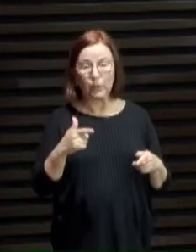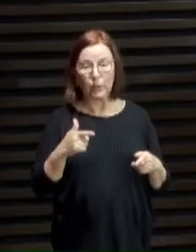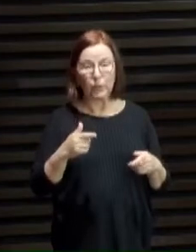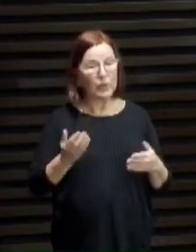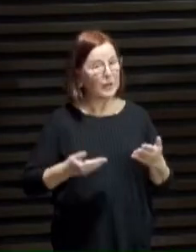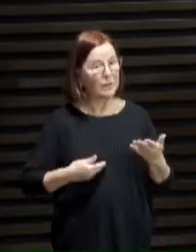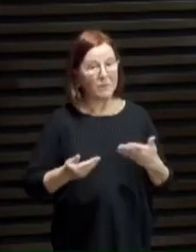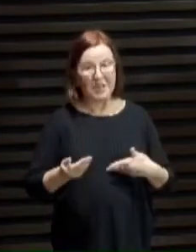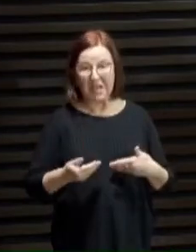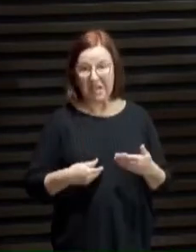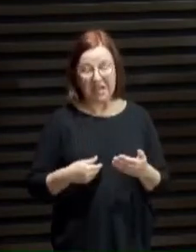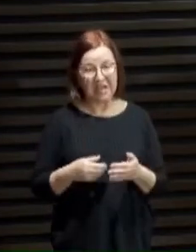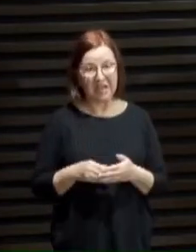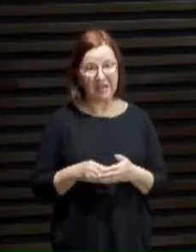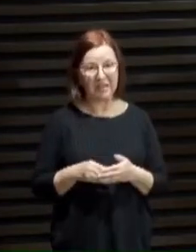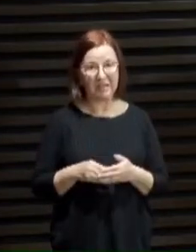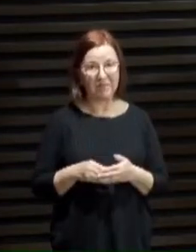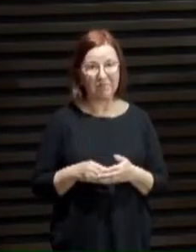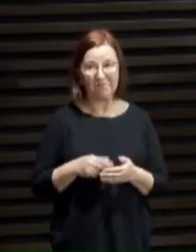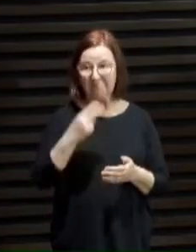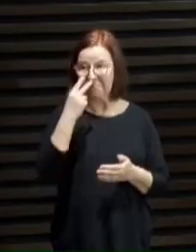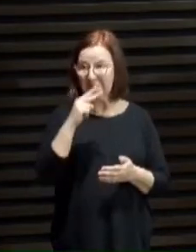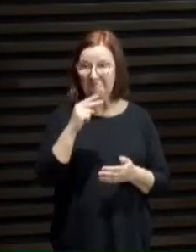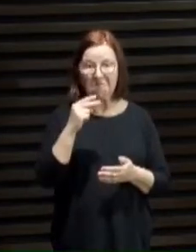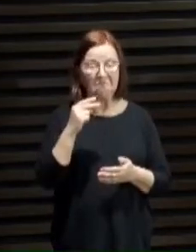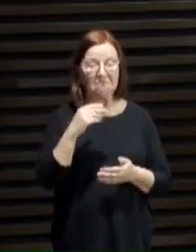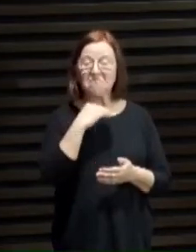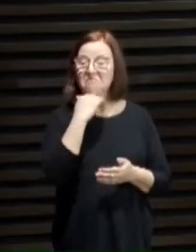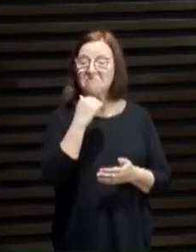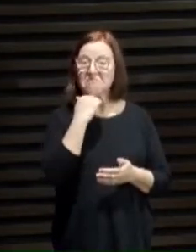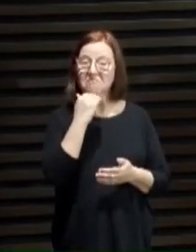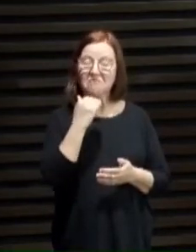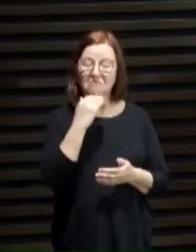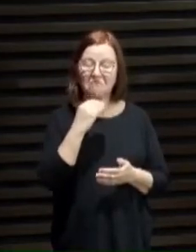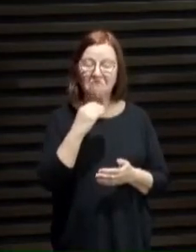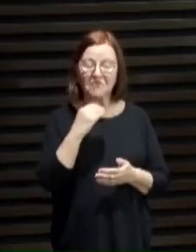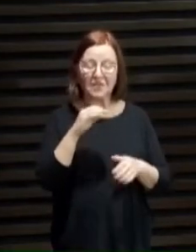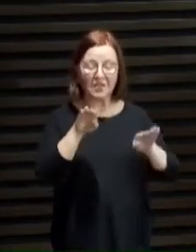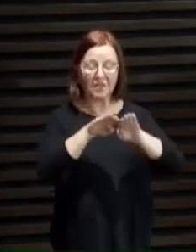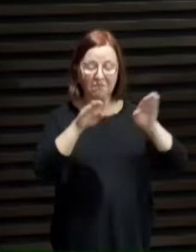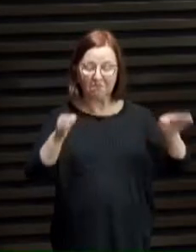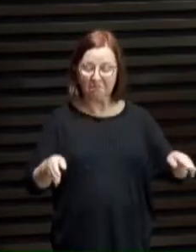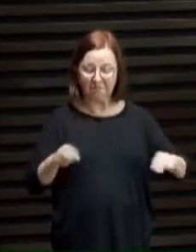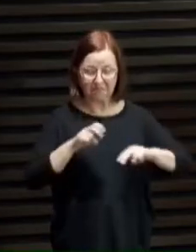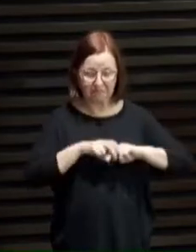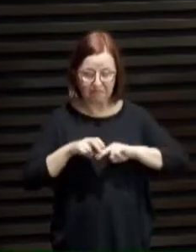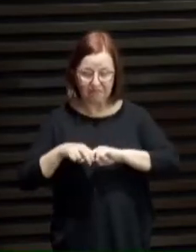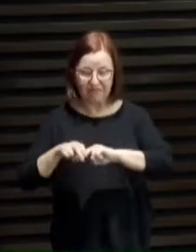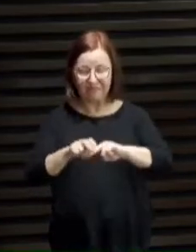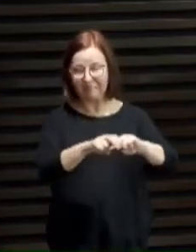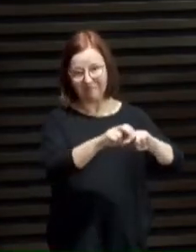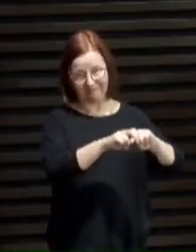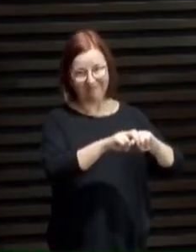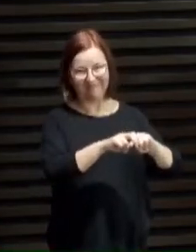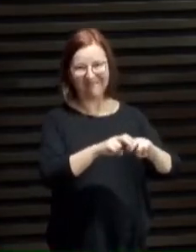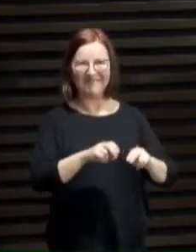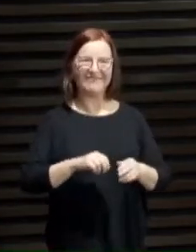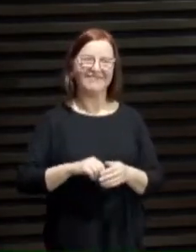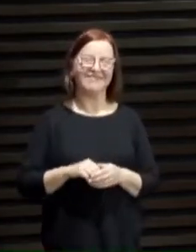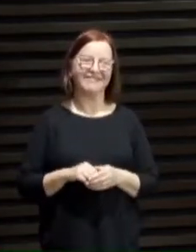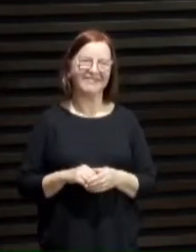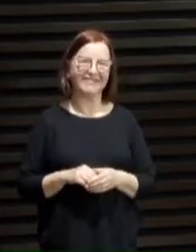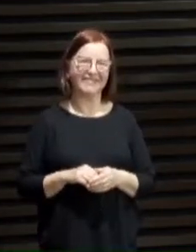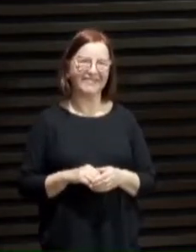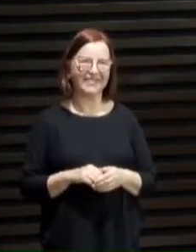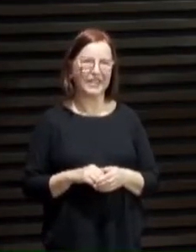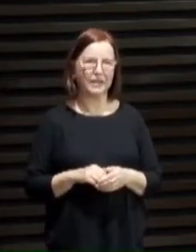com a sua capa, não viu o criado, não viu ninguém, foi lá e cada um se sentava, ia, se sentava à mesa, ia, se sentava à